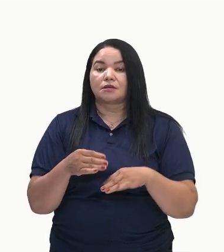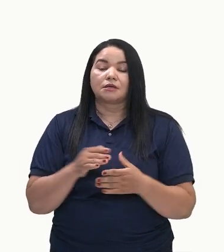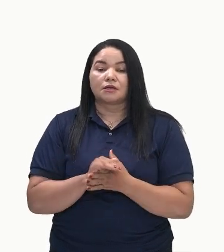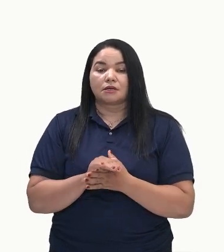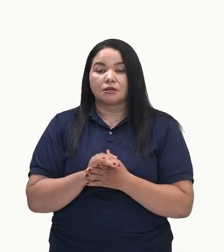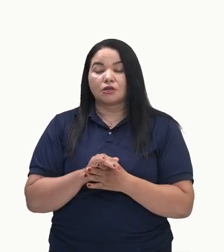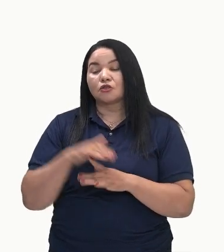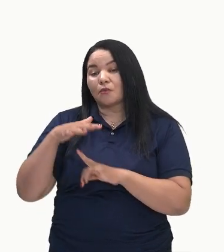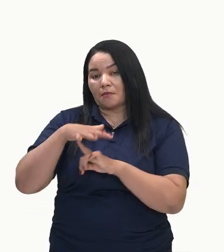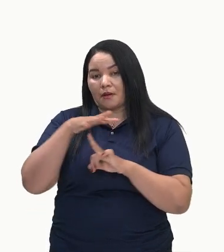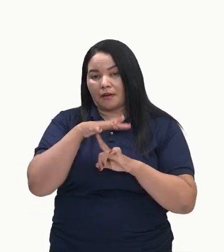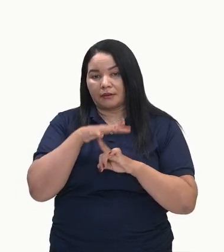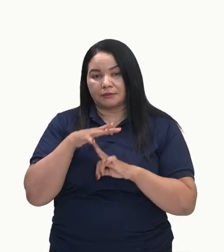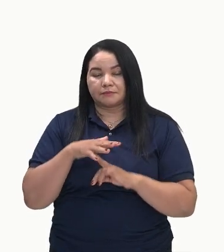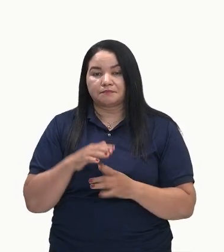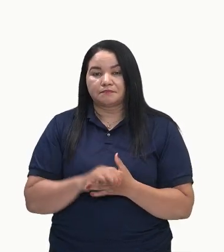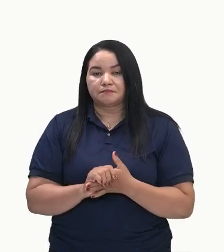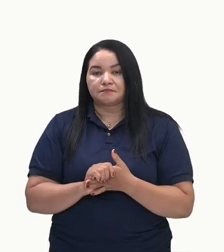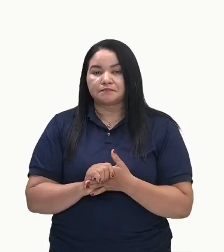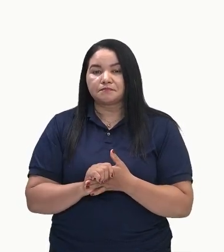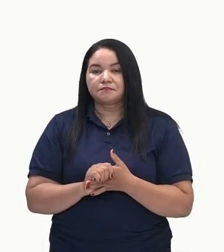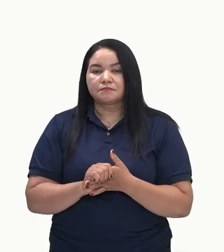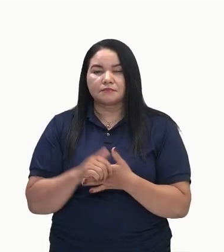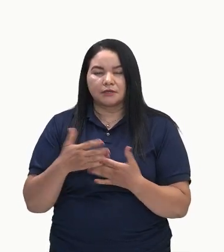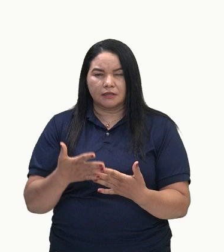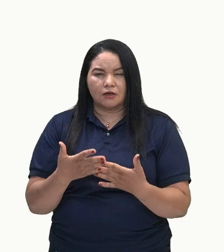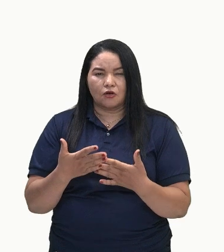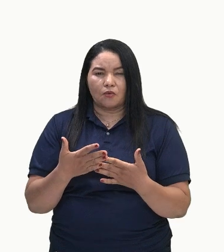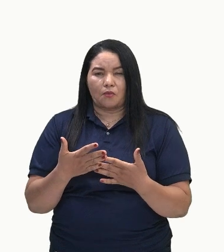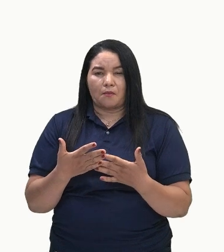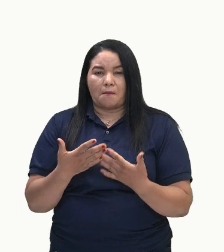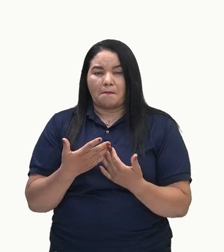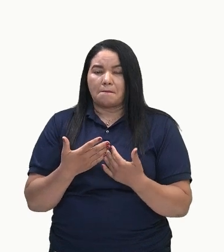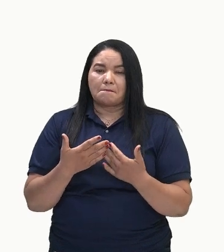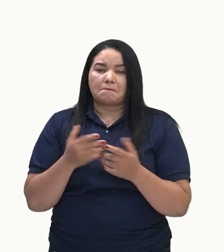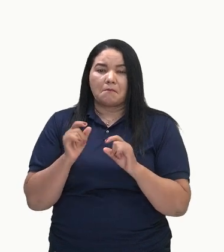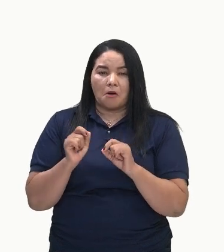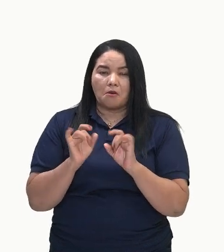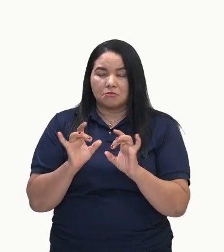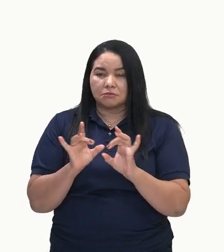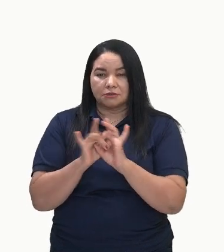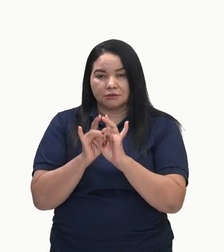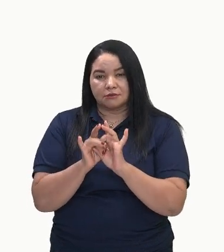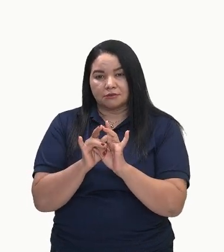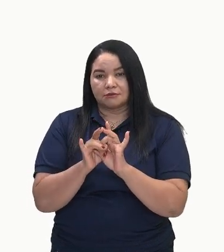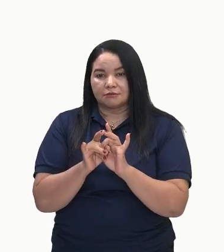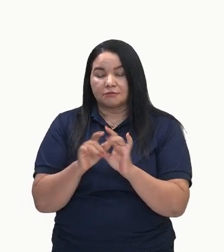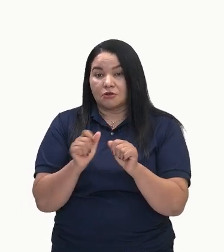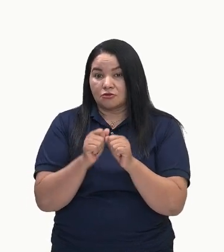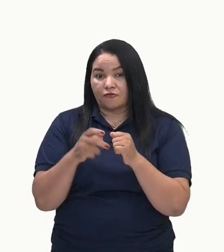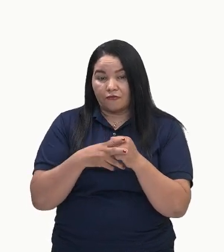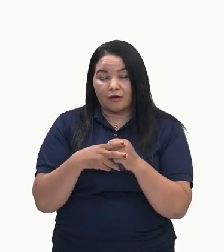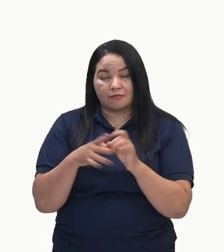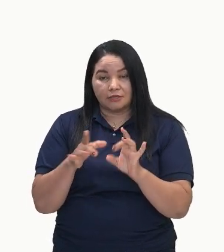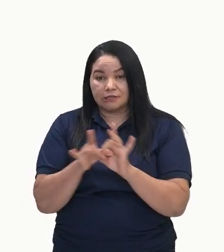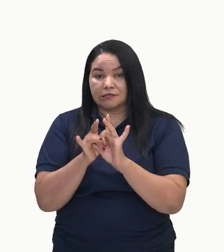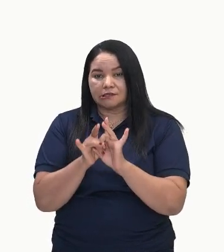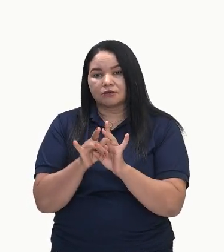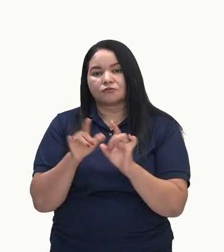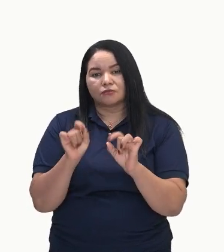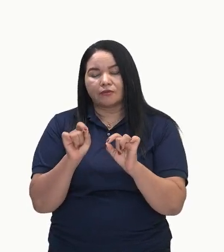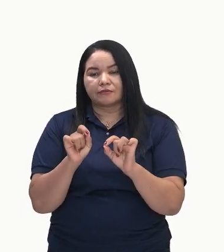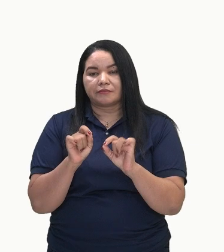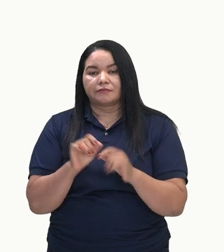so, cuja sua função ali, né, é ligar. Ele é um advérbio funcionando ali como uma linking